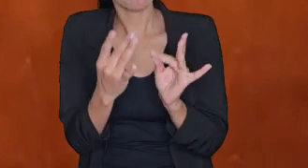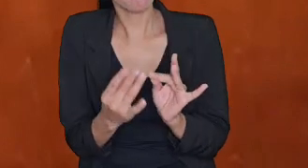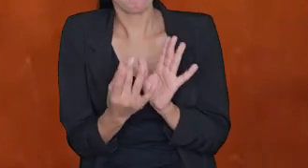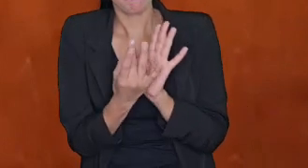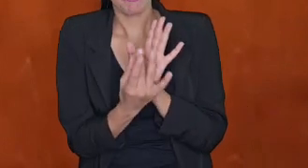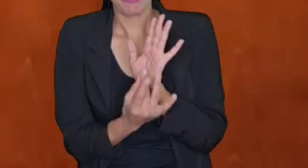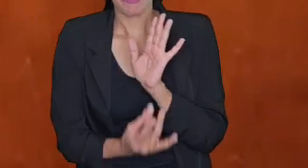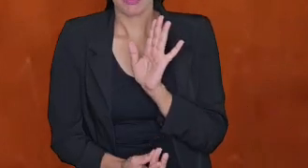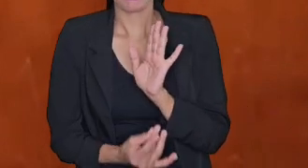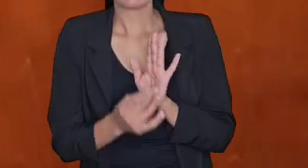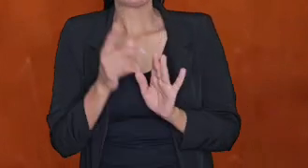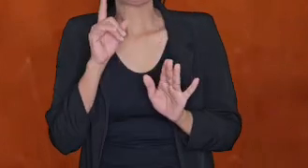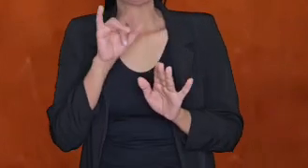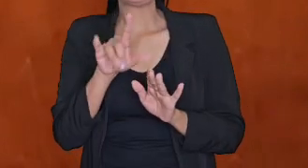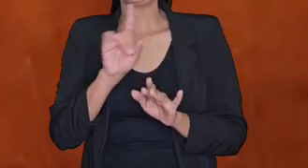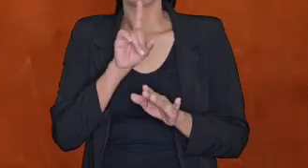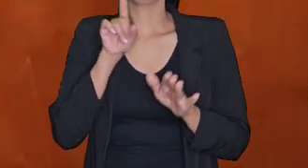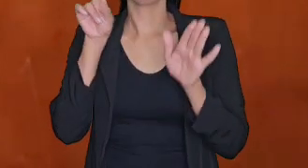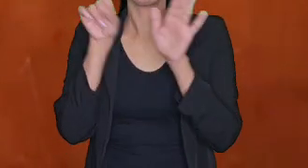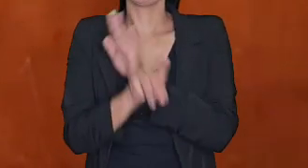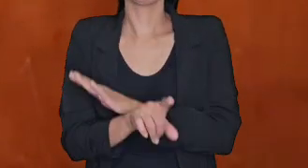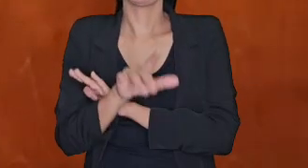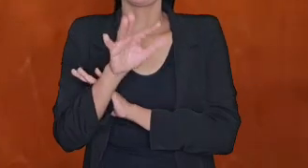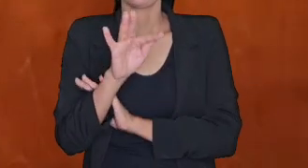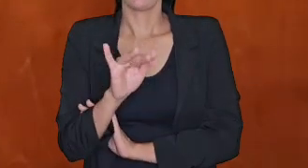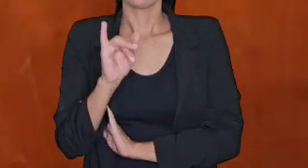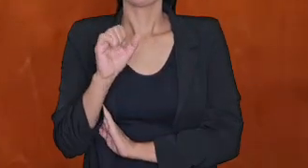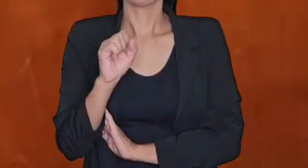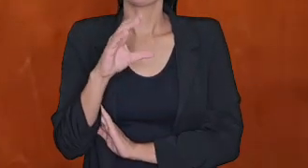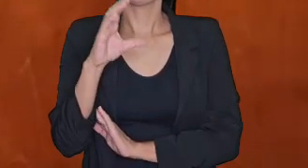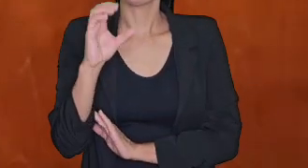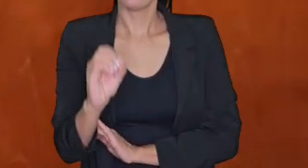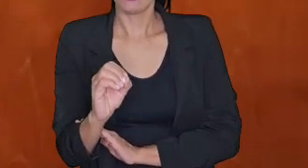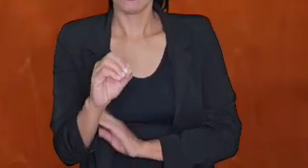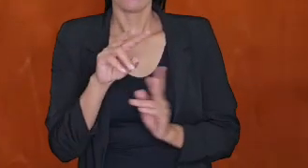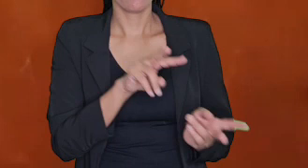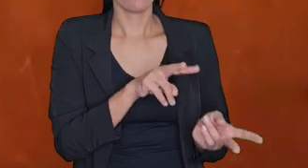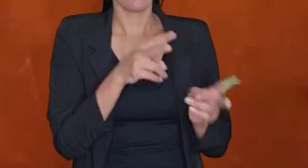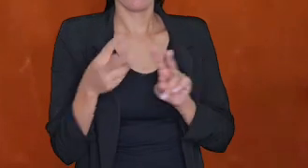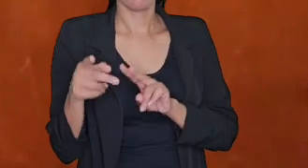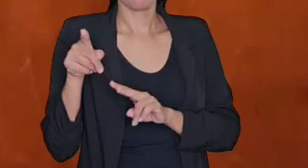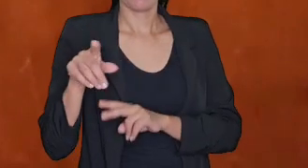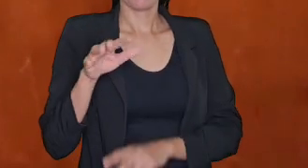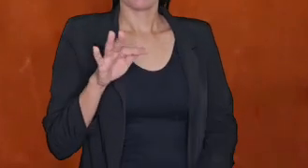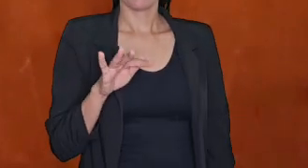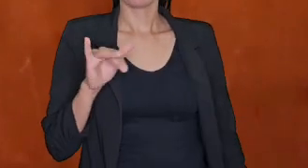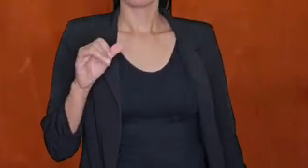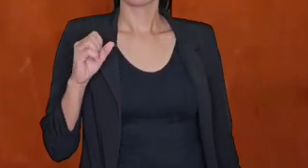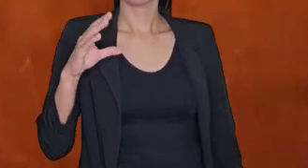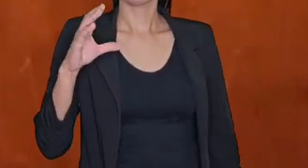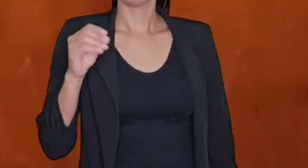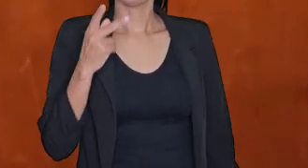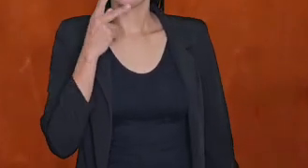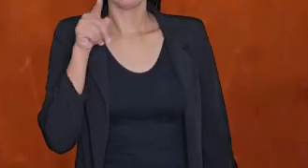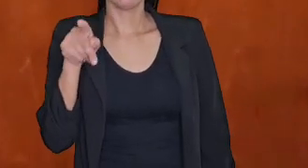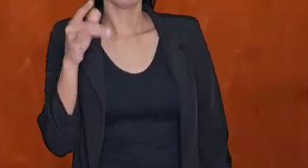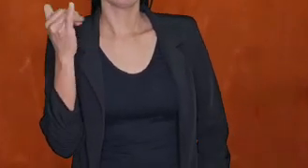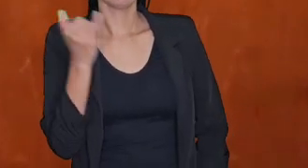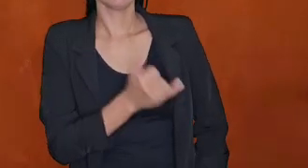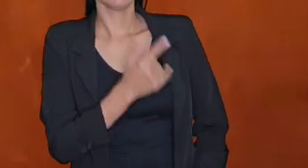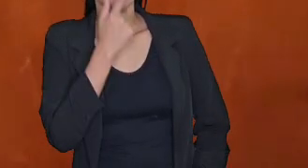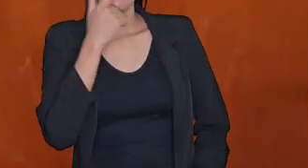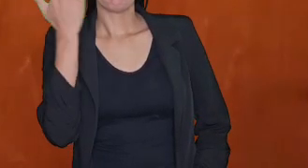mas eu preciso de tudo muito cabalmente descrito, senão eu vou perguntar para o fisco. Eu vou transferir para